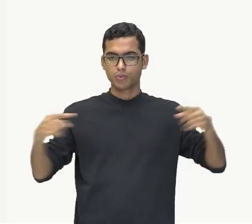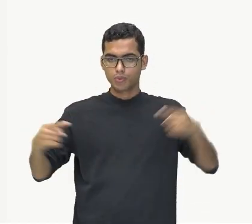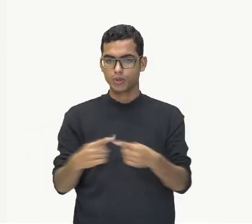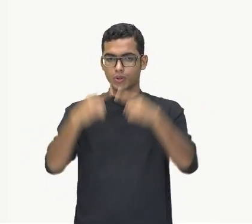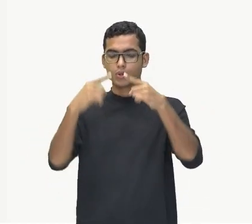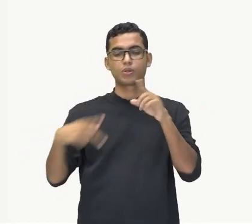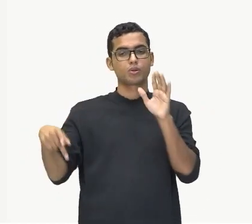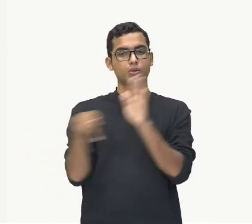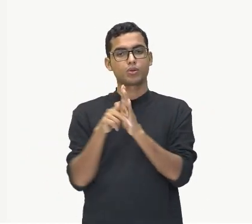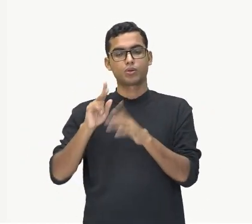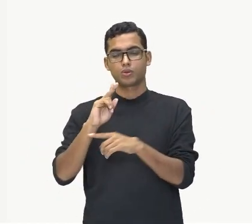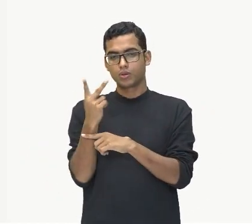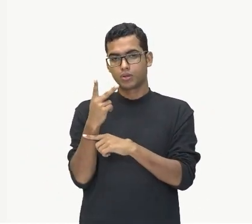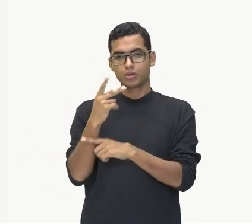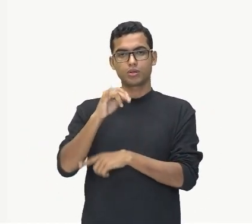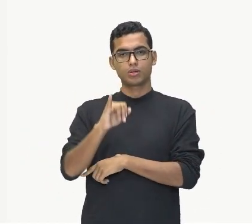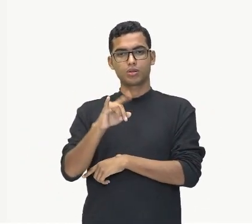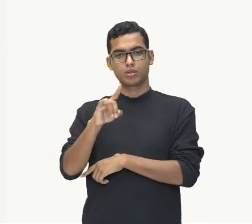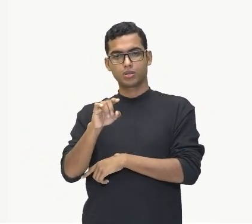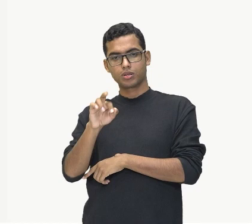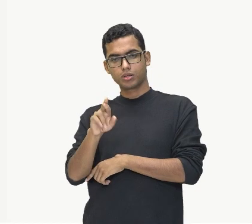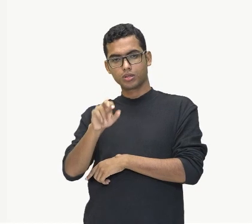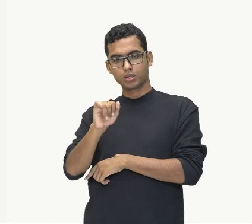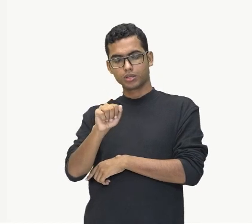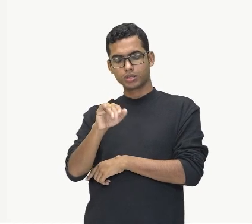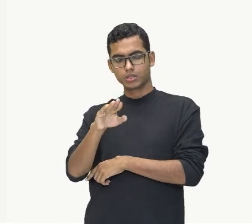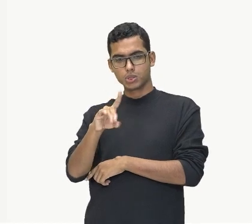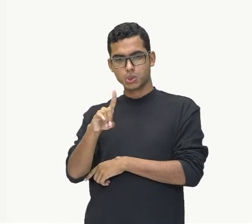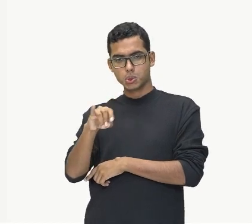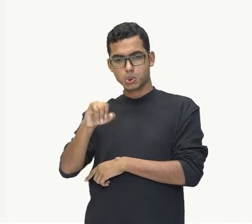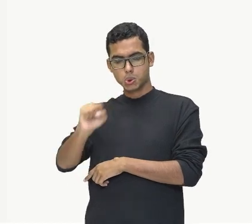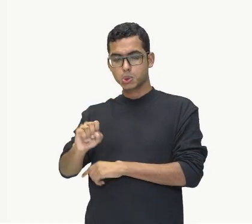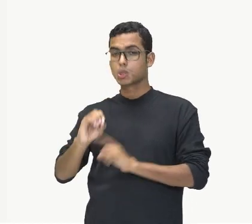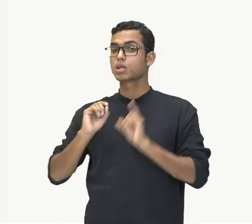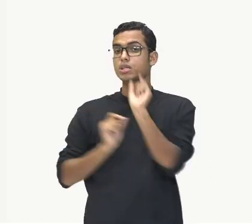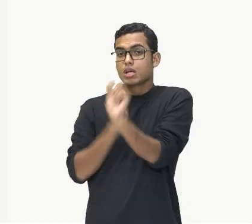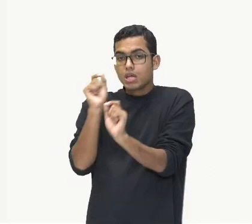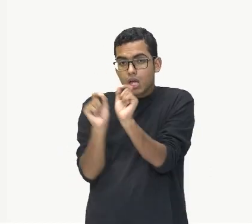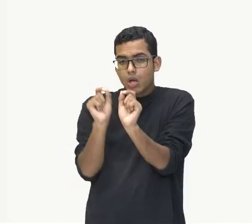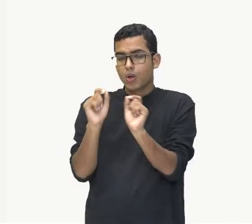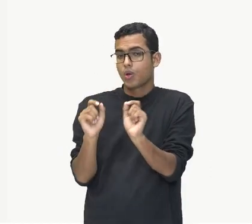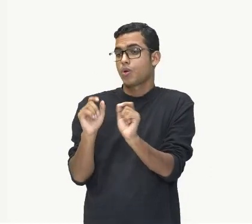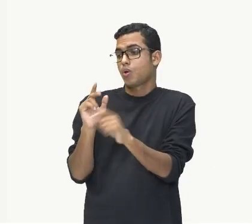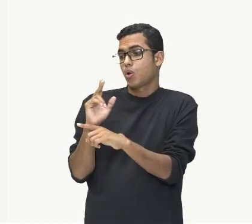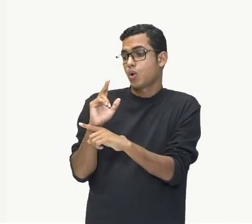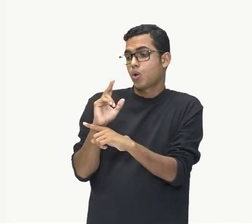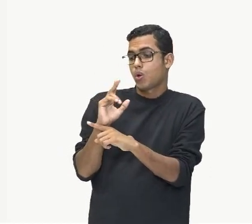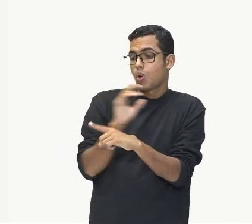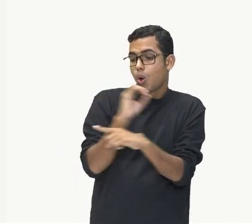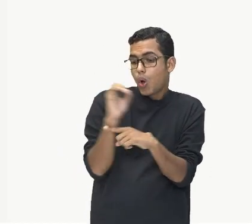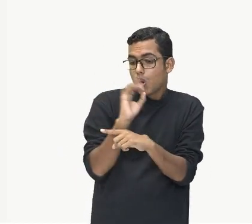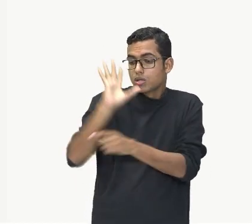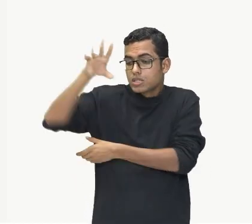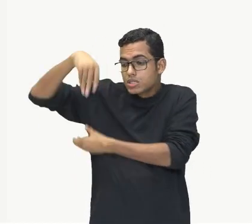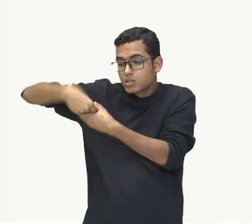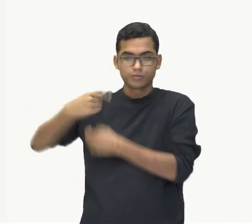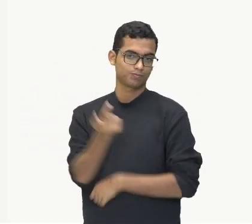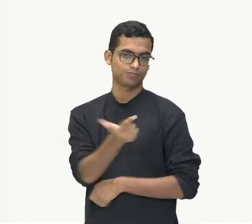como hidrácidos, que são aqueles que não têm oxigênio na sua